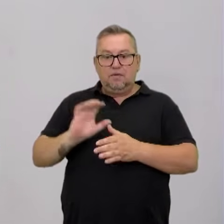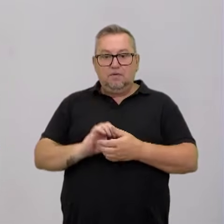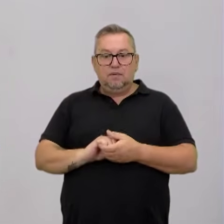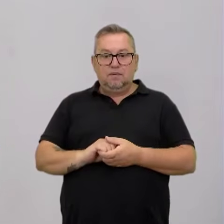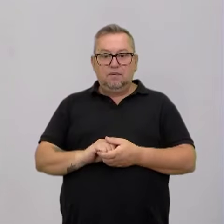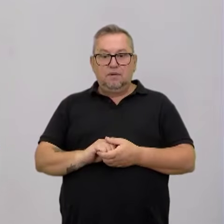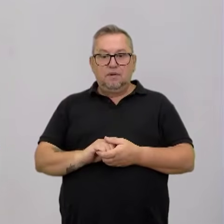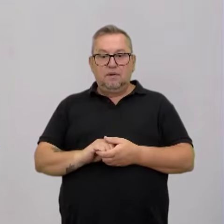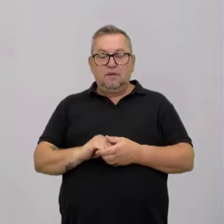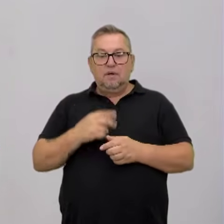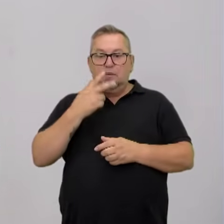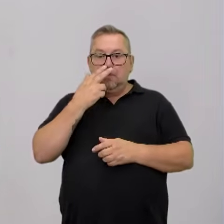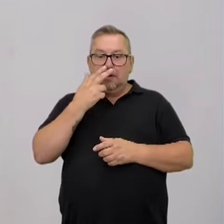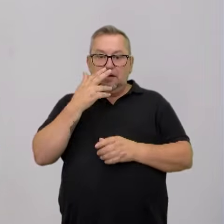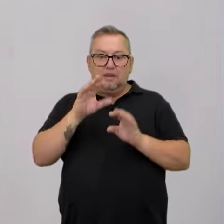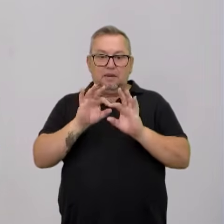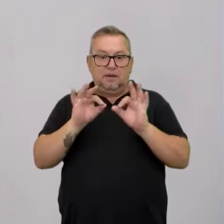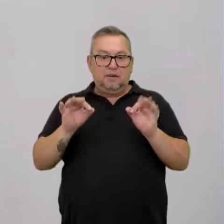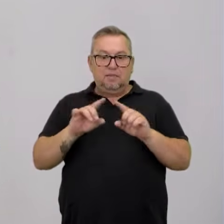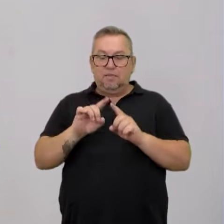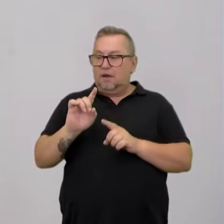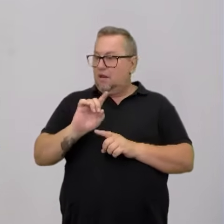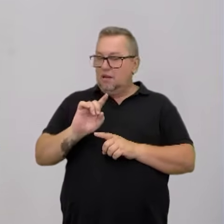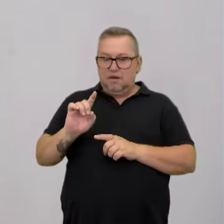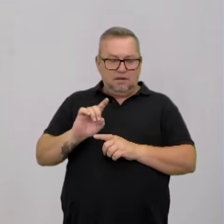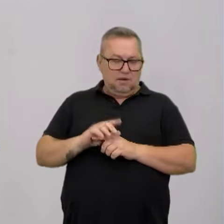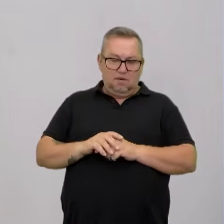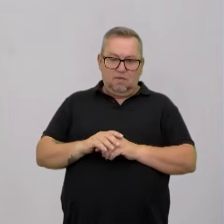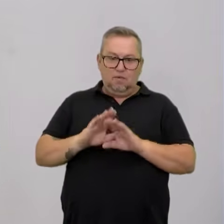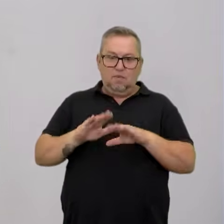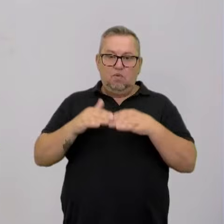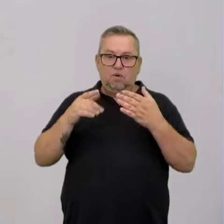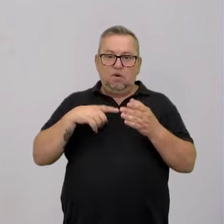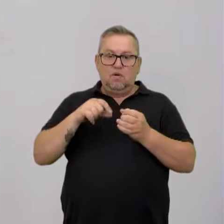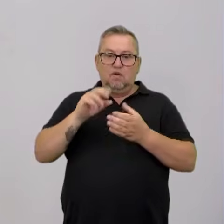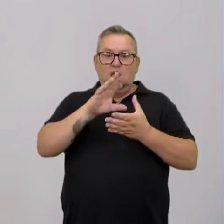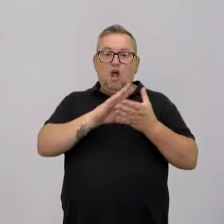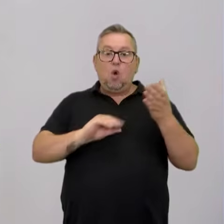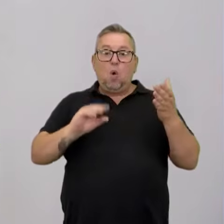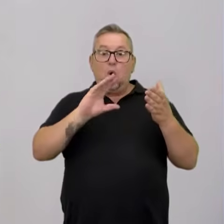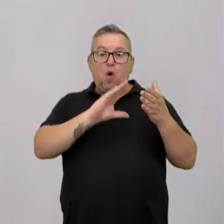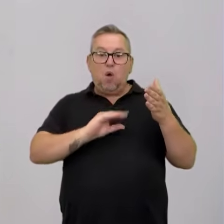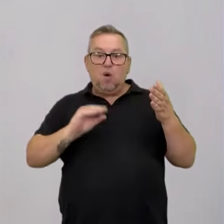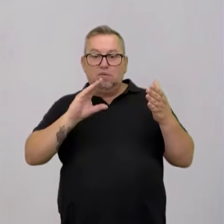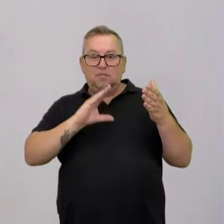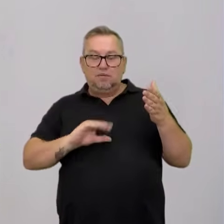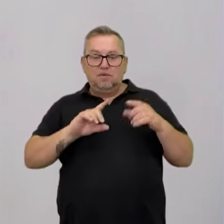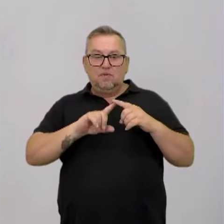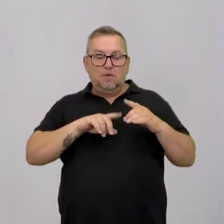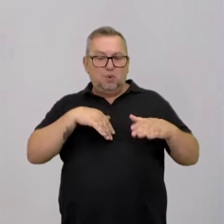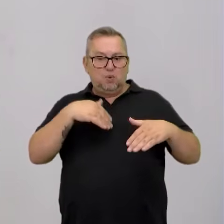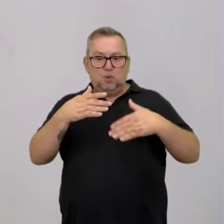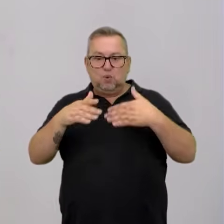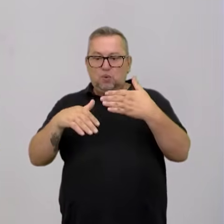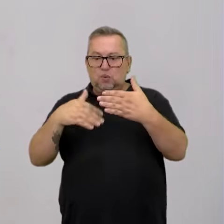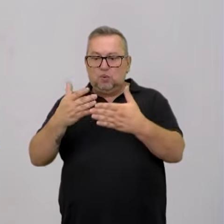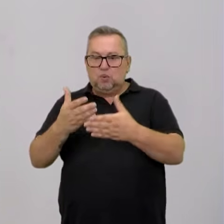isso. E parece muito simples, mas não. Quando a gente fica reproduzindo, é o que eu sempre falo, né? Essa reprodução